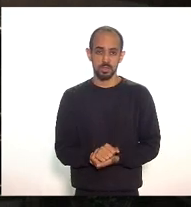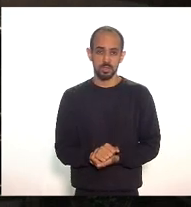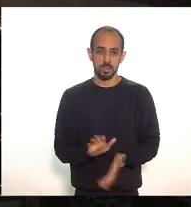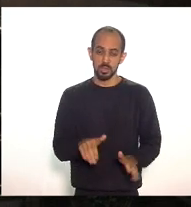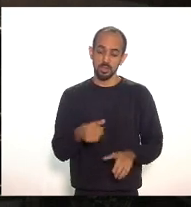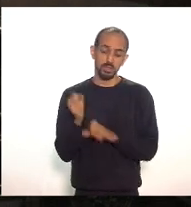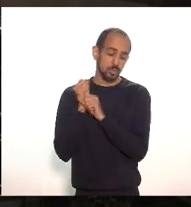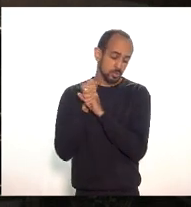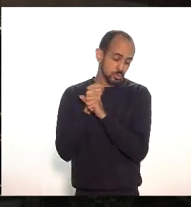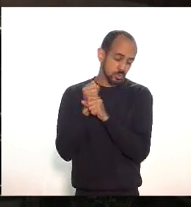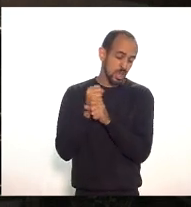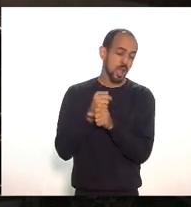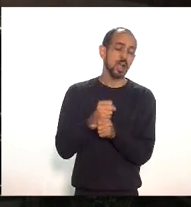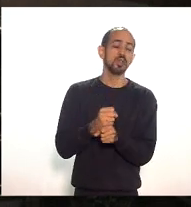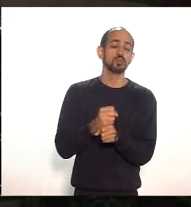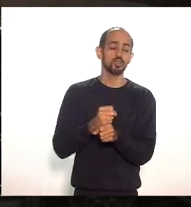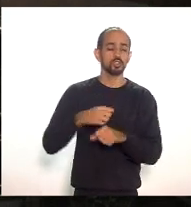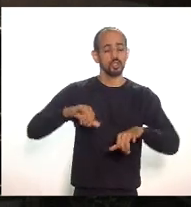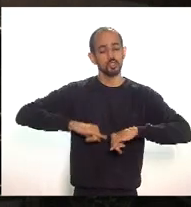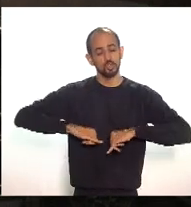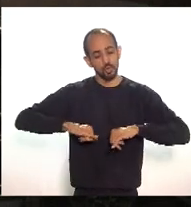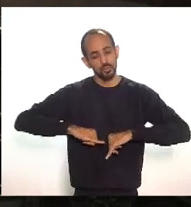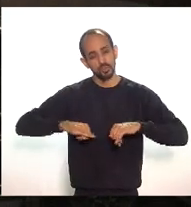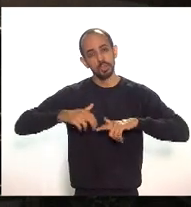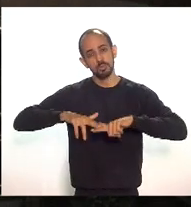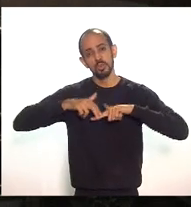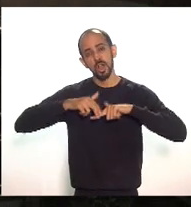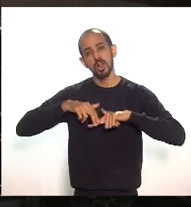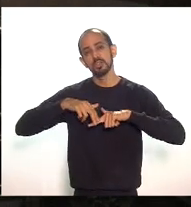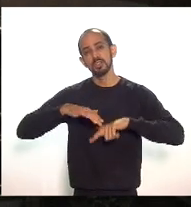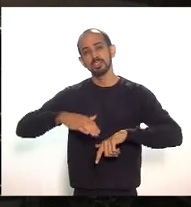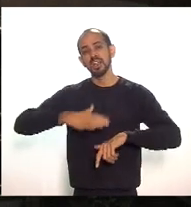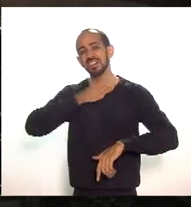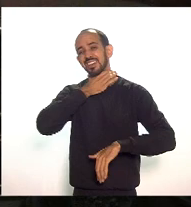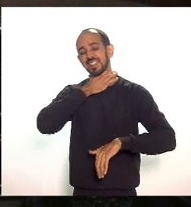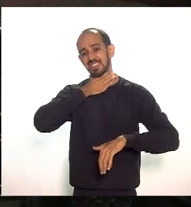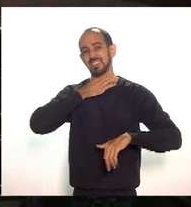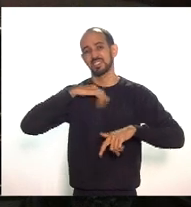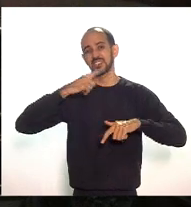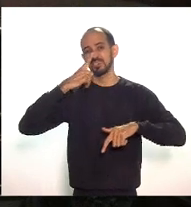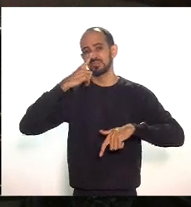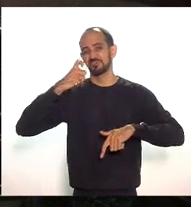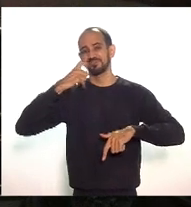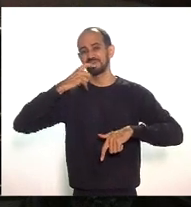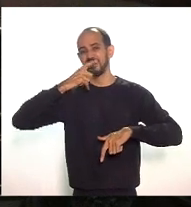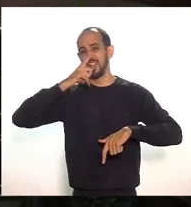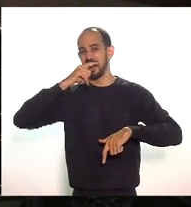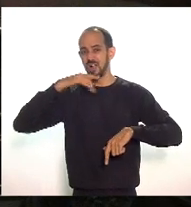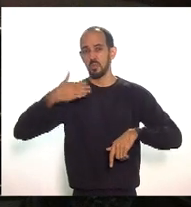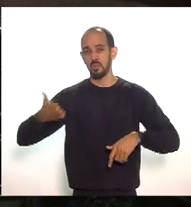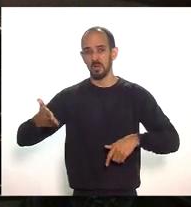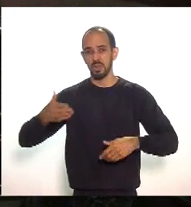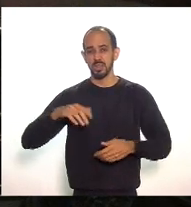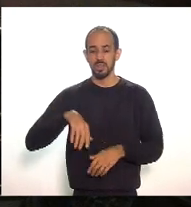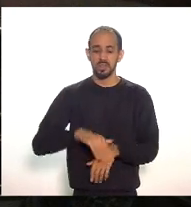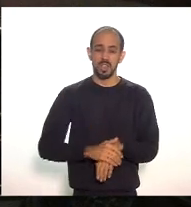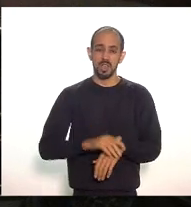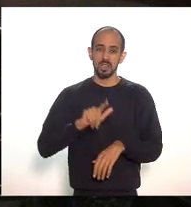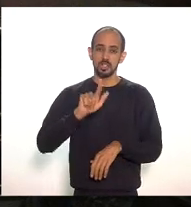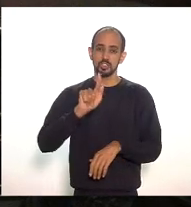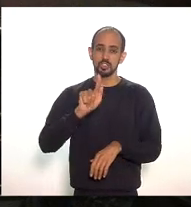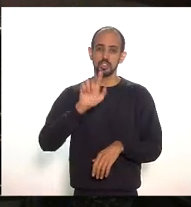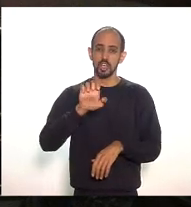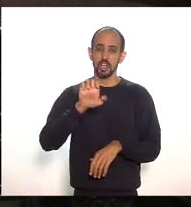a gente está sofrendo com a crise da George Minas e o que é pior a sociedade é tão ineficiente que ao tentar tratar